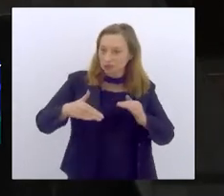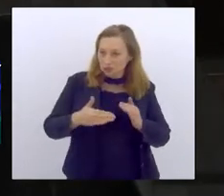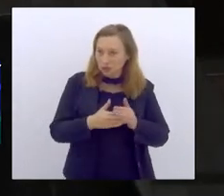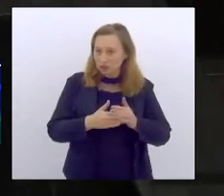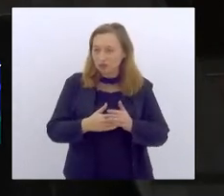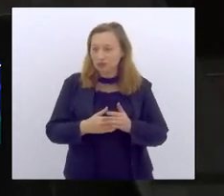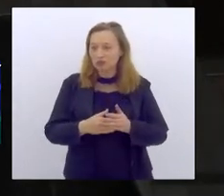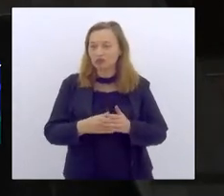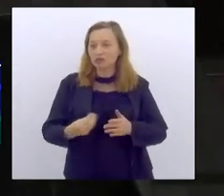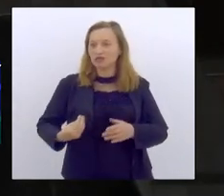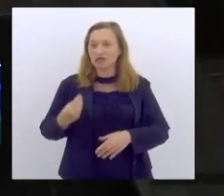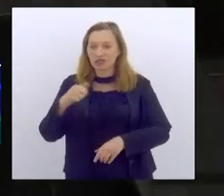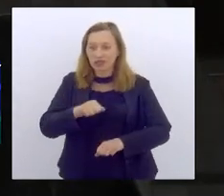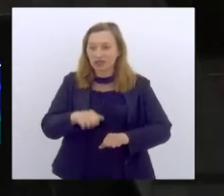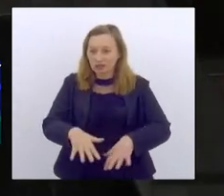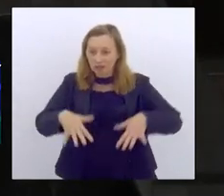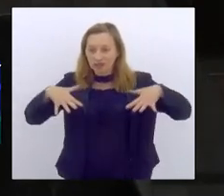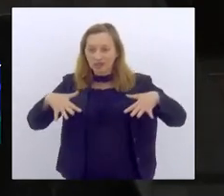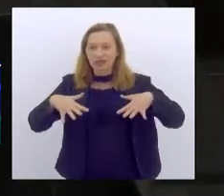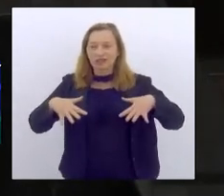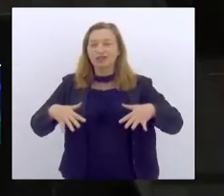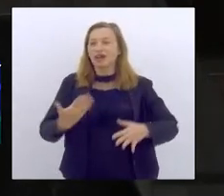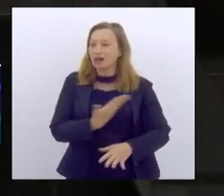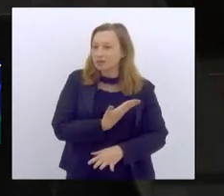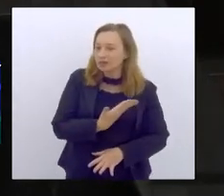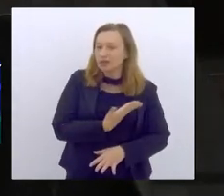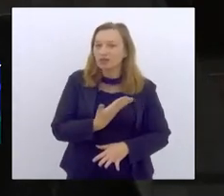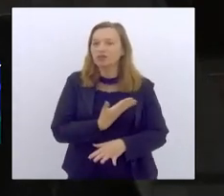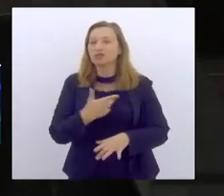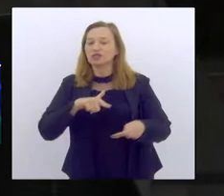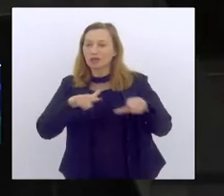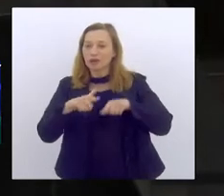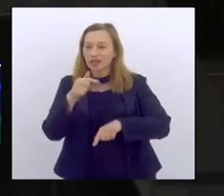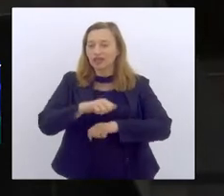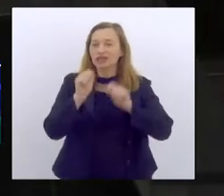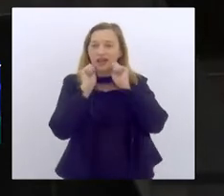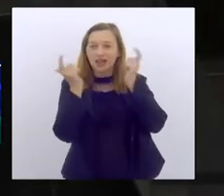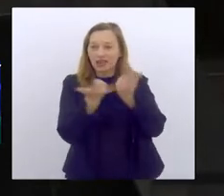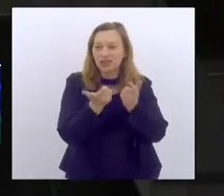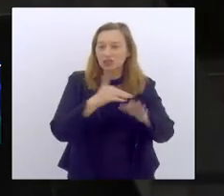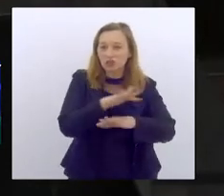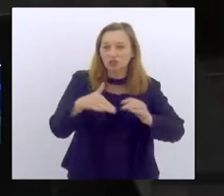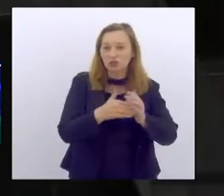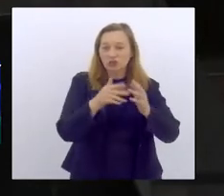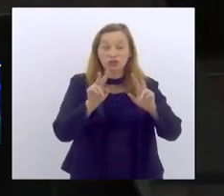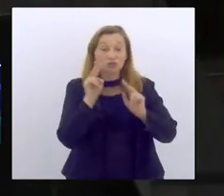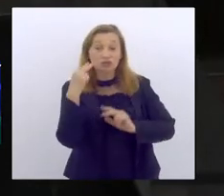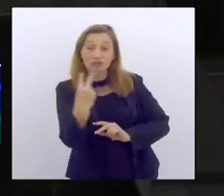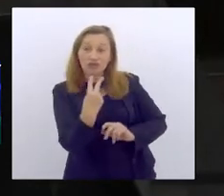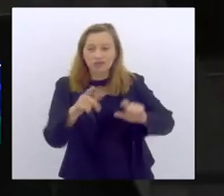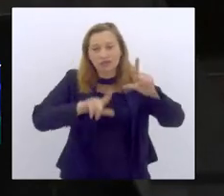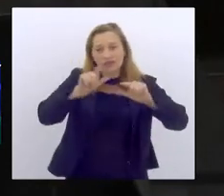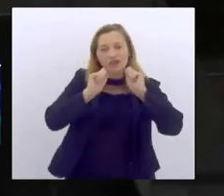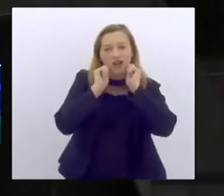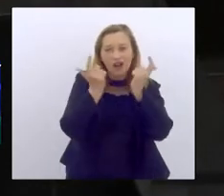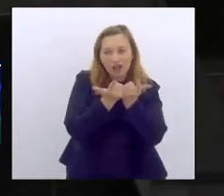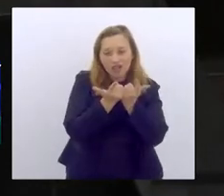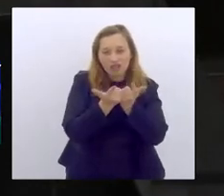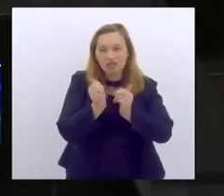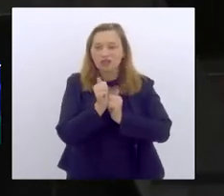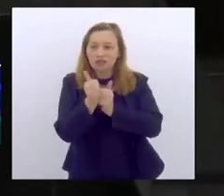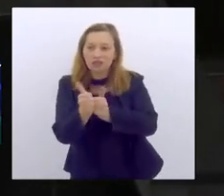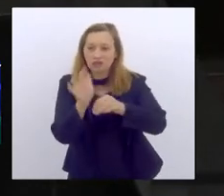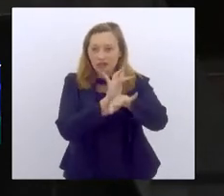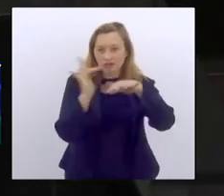presente aqui em plenário assessorias colega de trabalho que dá lerd cidadãs e cidadãos que nos assistem pela TV alerj